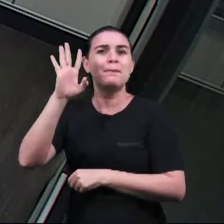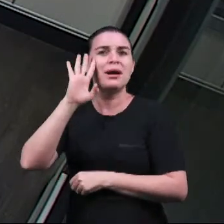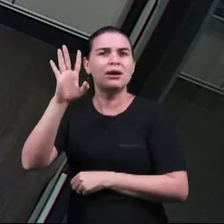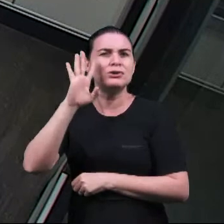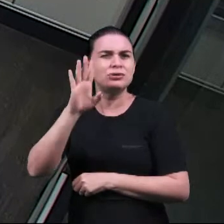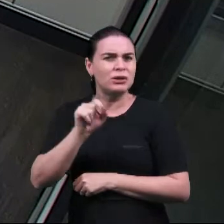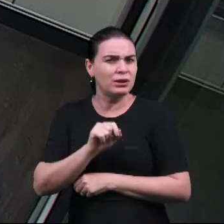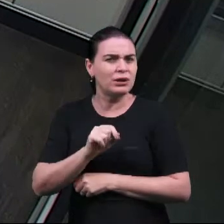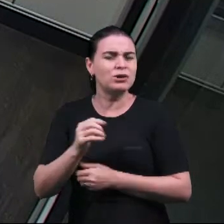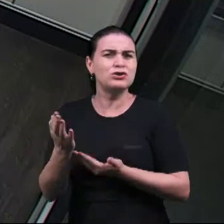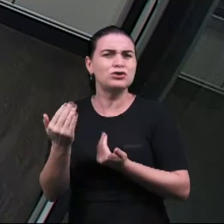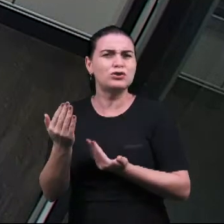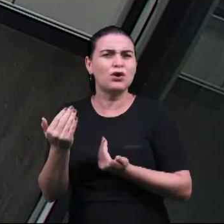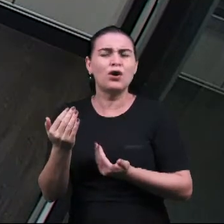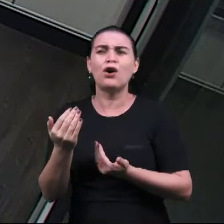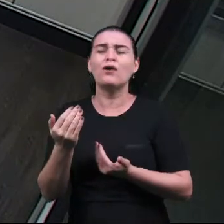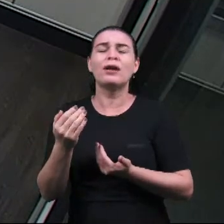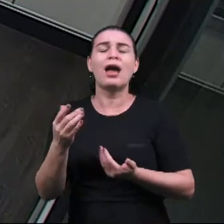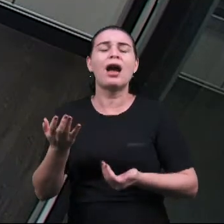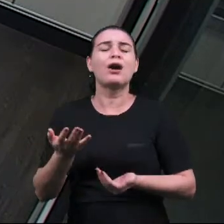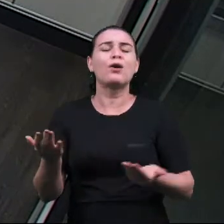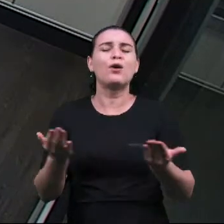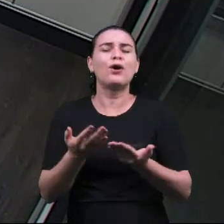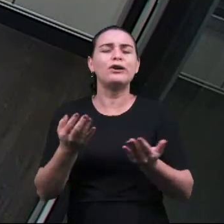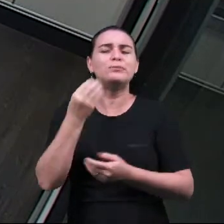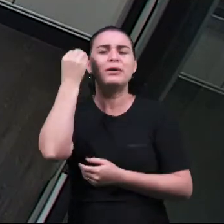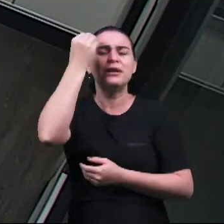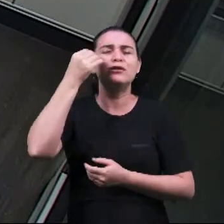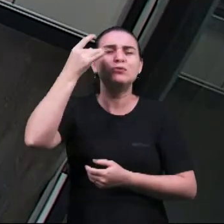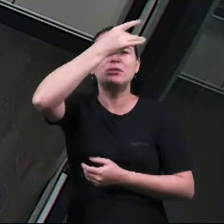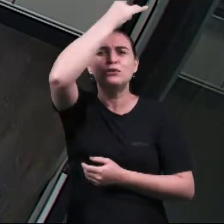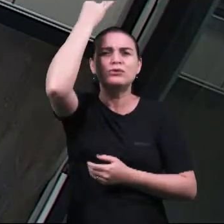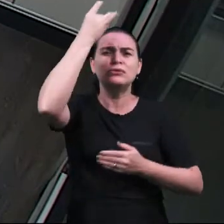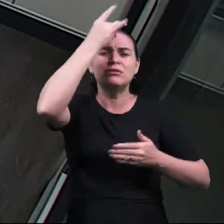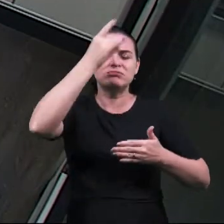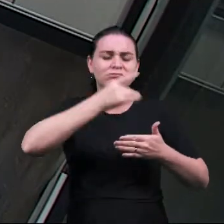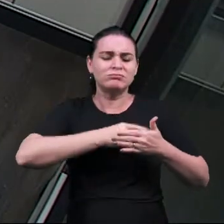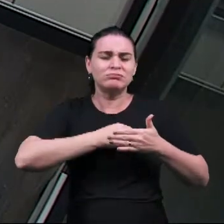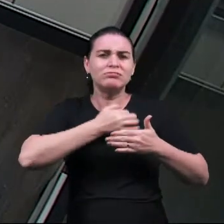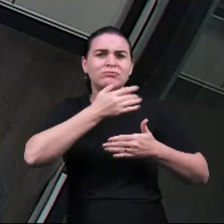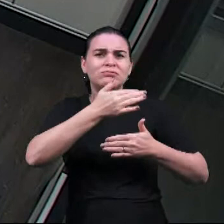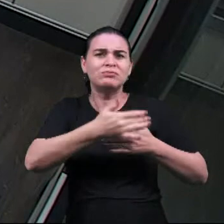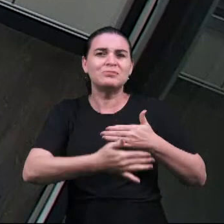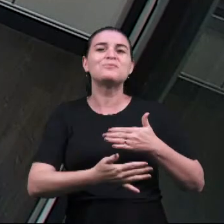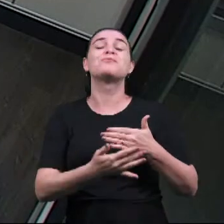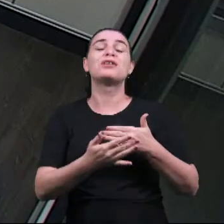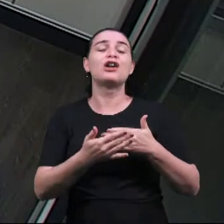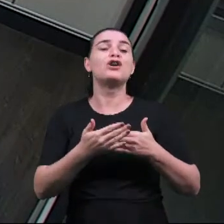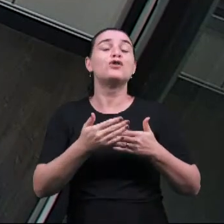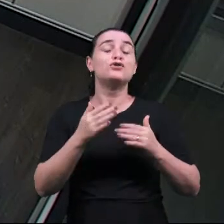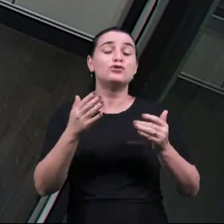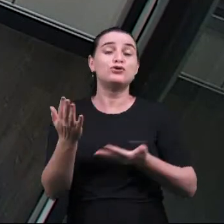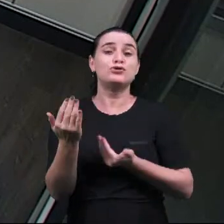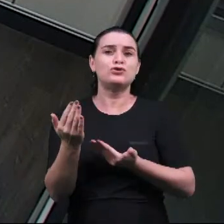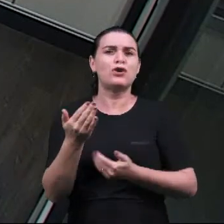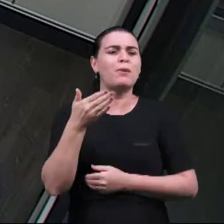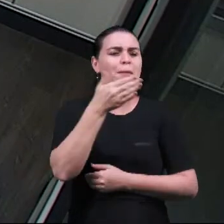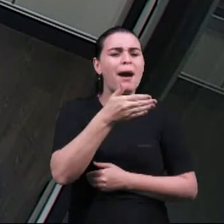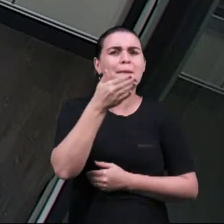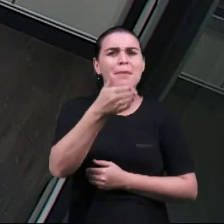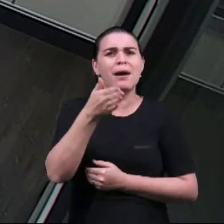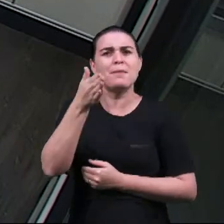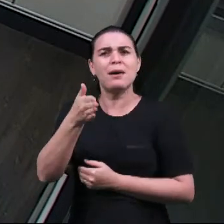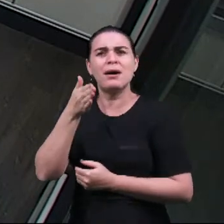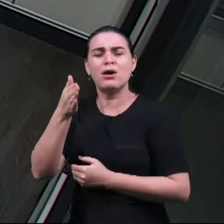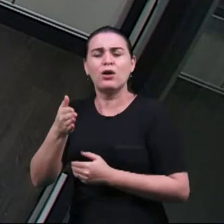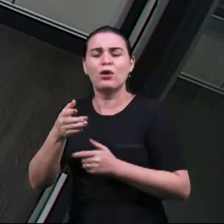o senhor está enchendo as candeias, e ano que vem o senhor começar a enviar esses jovens pelos cantos do Brasil. Que coisa extraordinária